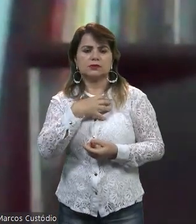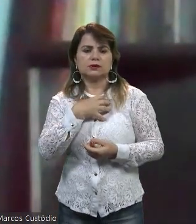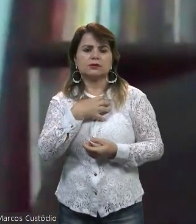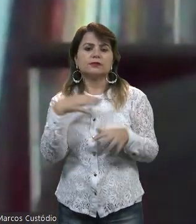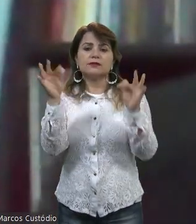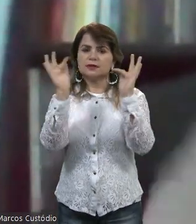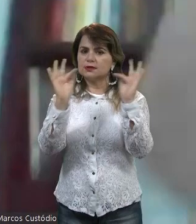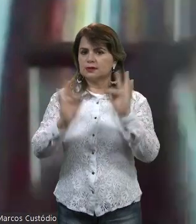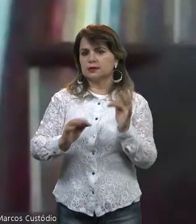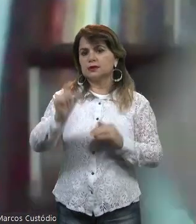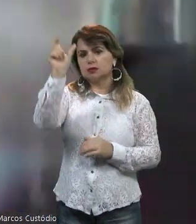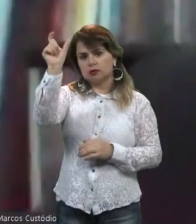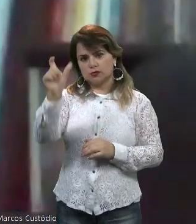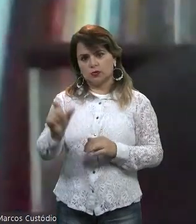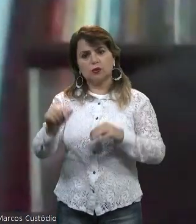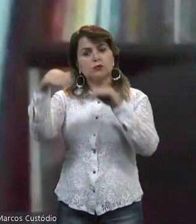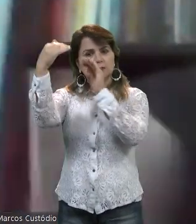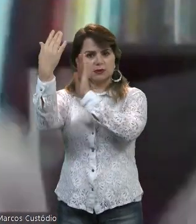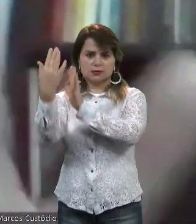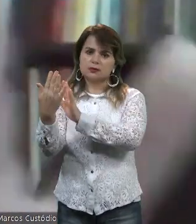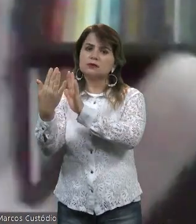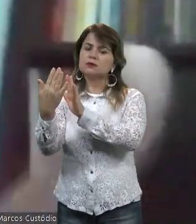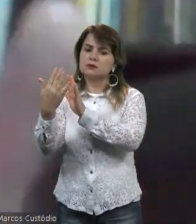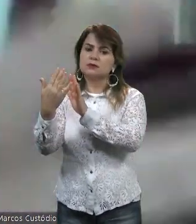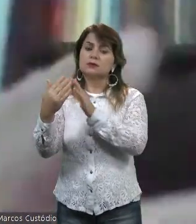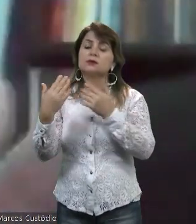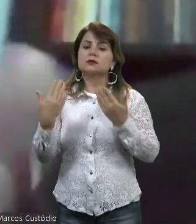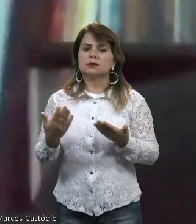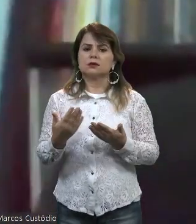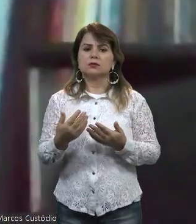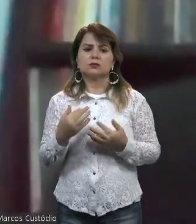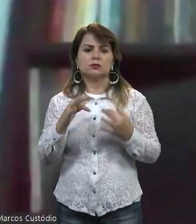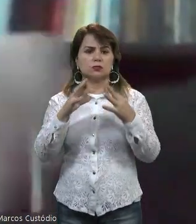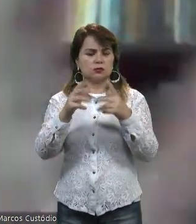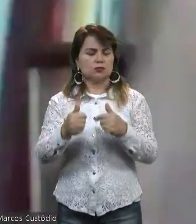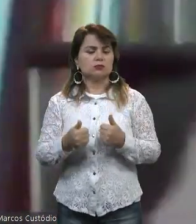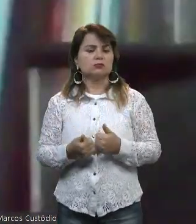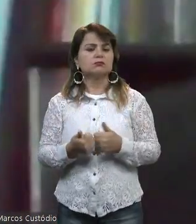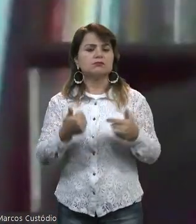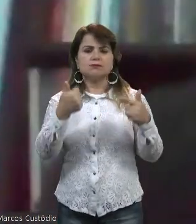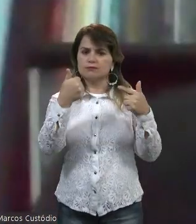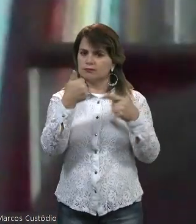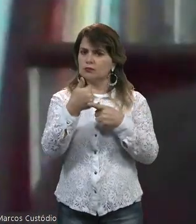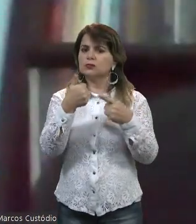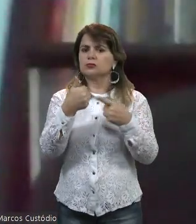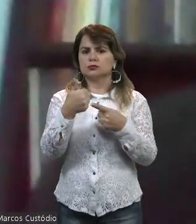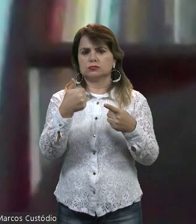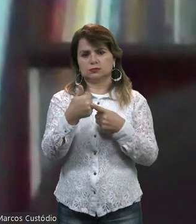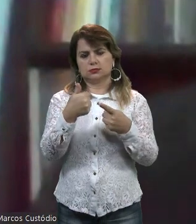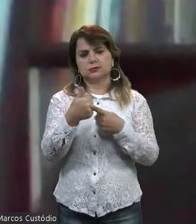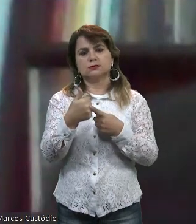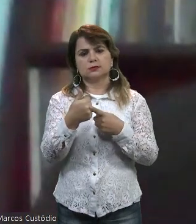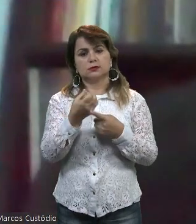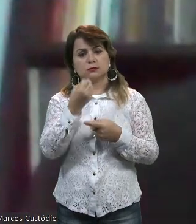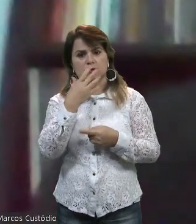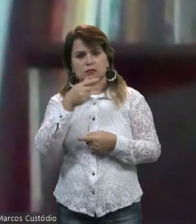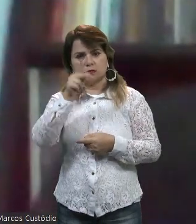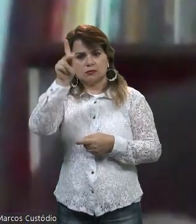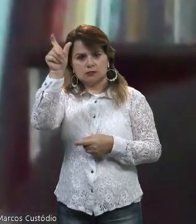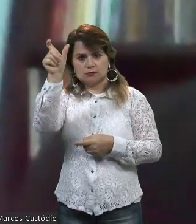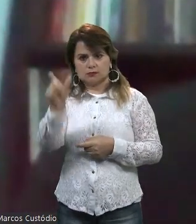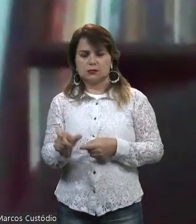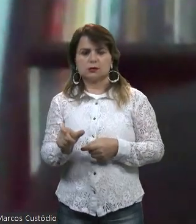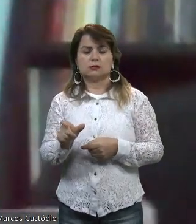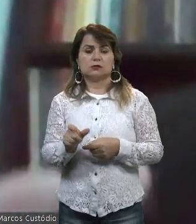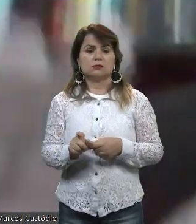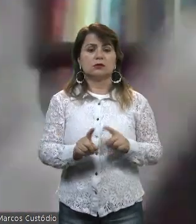pessoa. Não são todas as pessoas que saem desse plano com um legado tão positivo, né? A gente tem visto tanta gente ruim que a gente quer que a memória